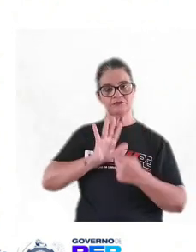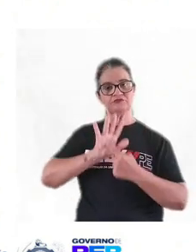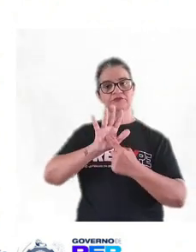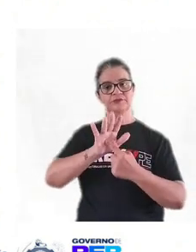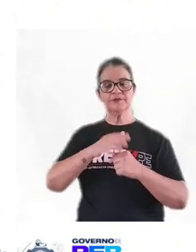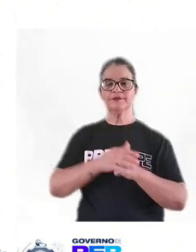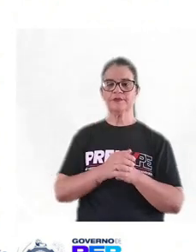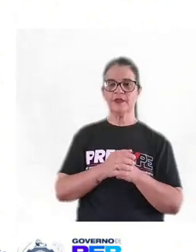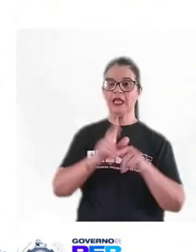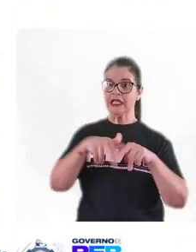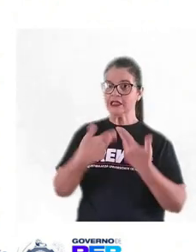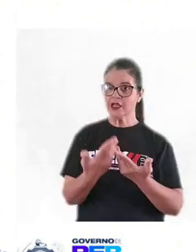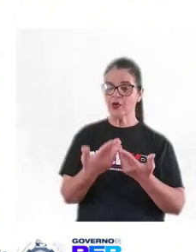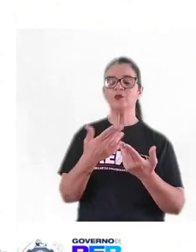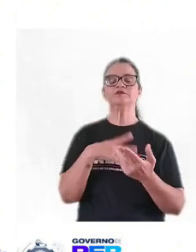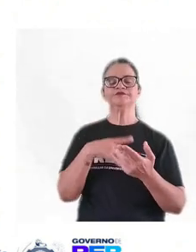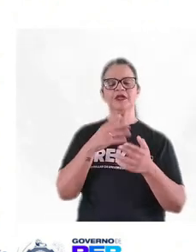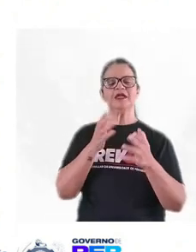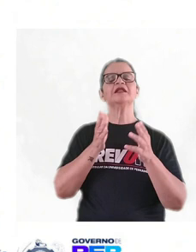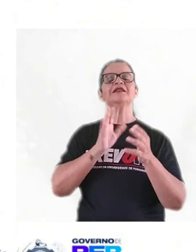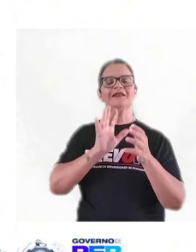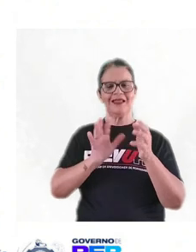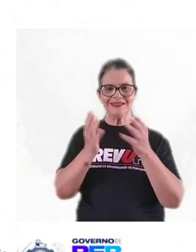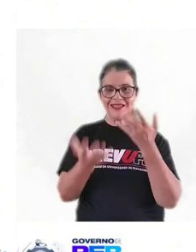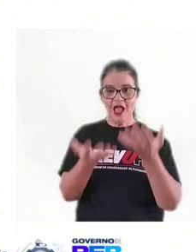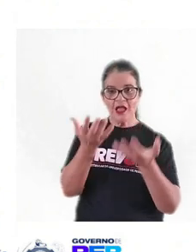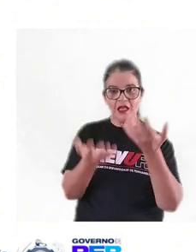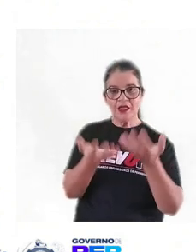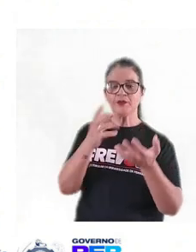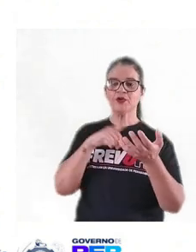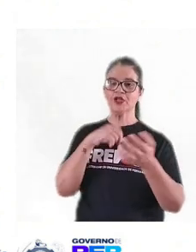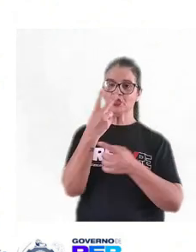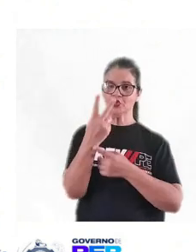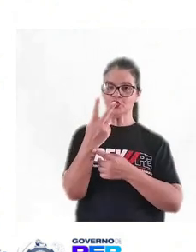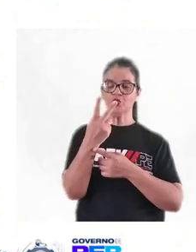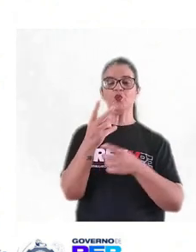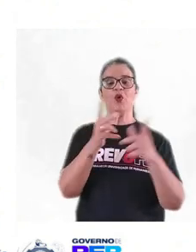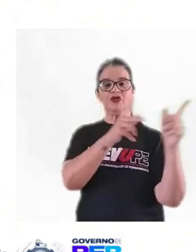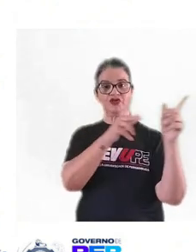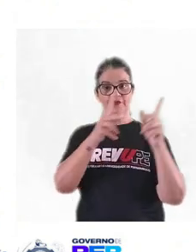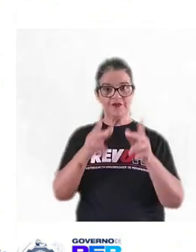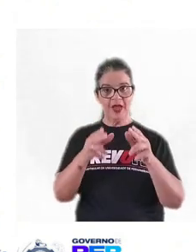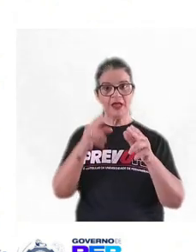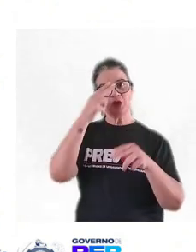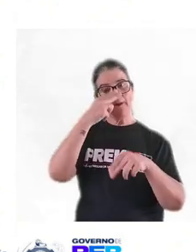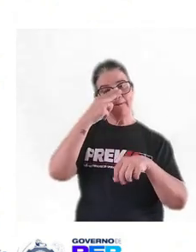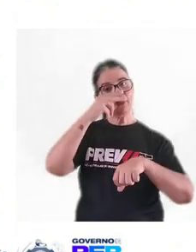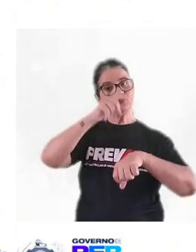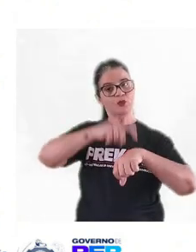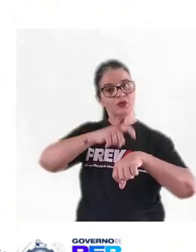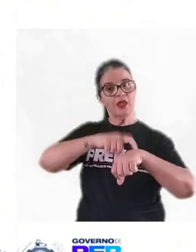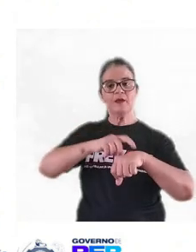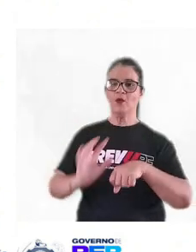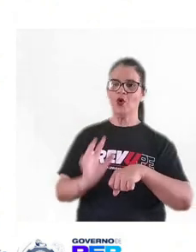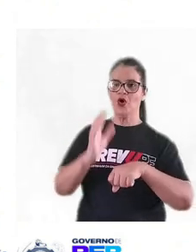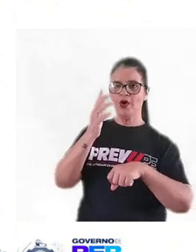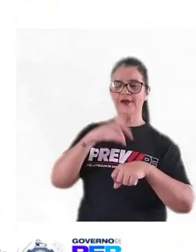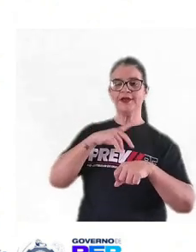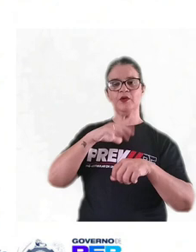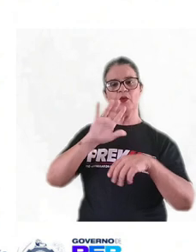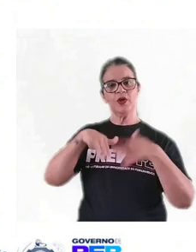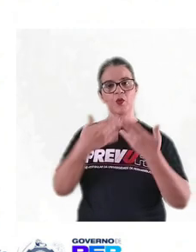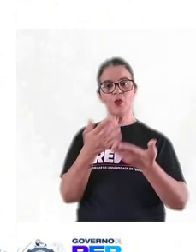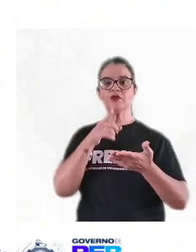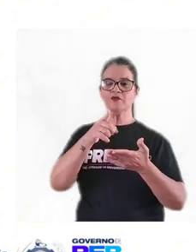então nessas curvas de equilíbrio você tem duas fases ao mesmo tempo ocorrendo e a